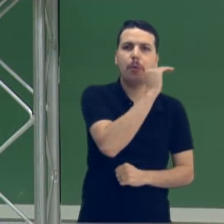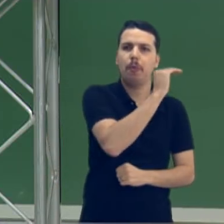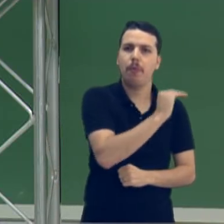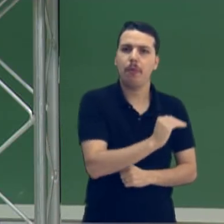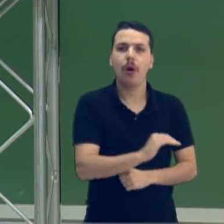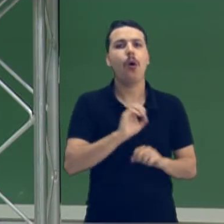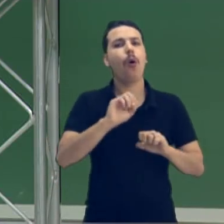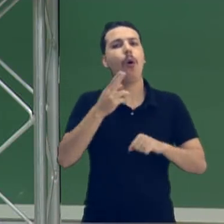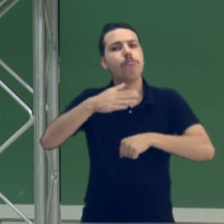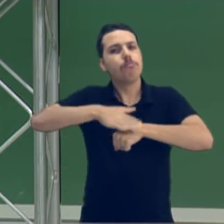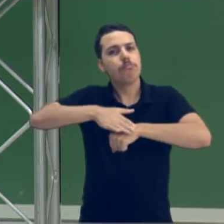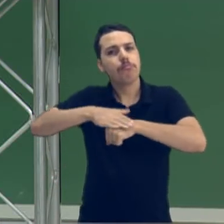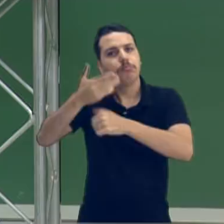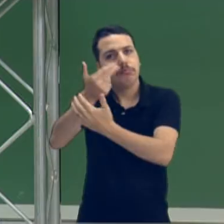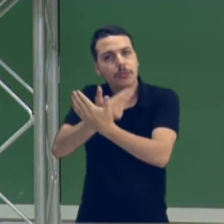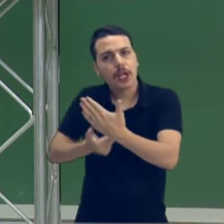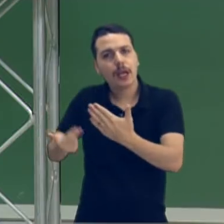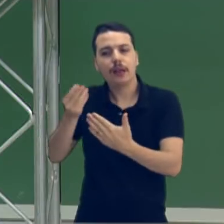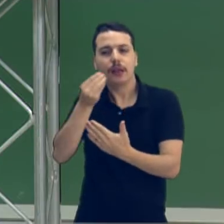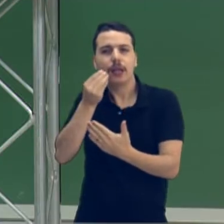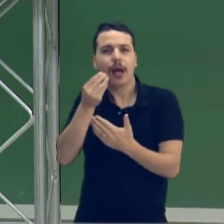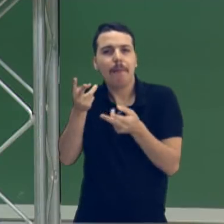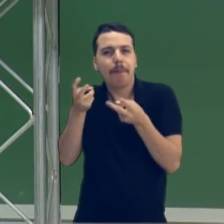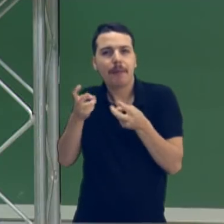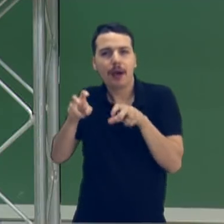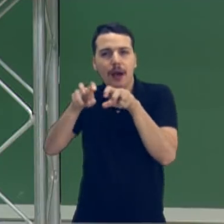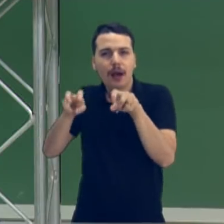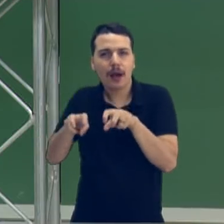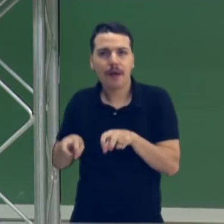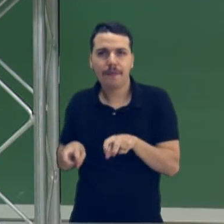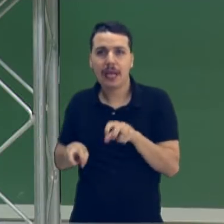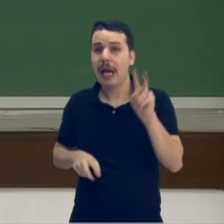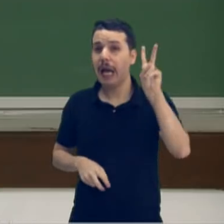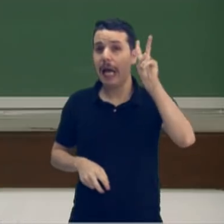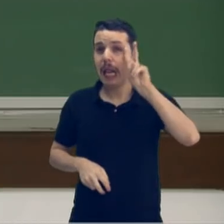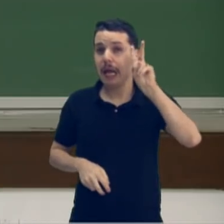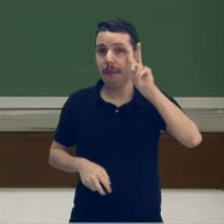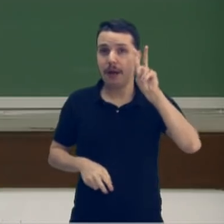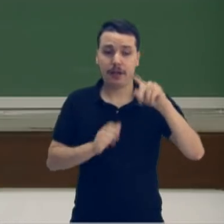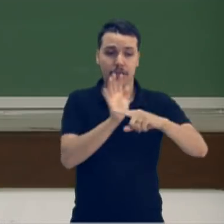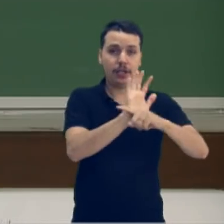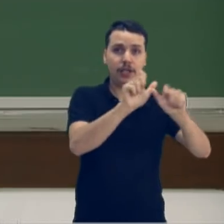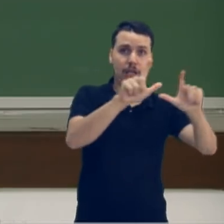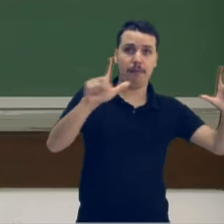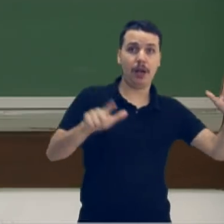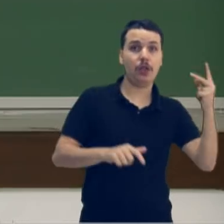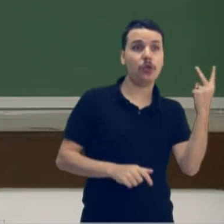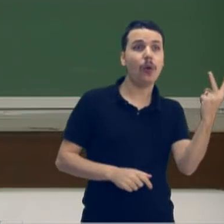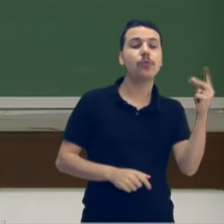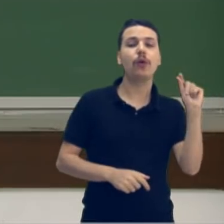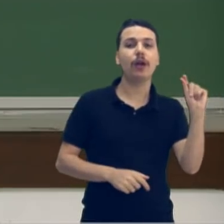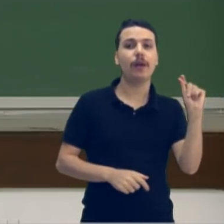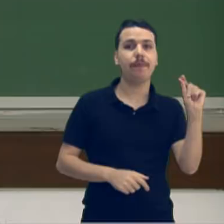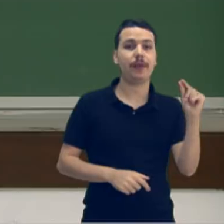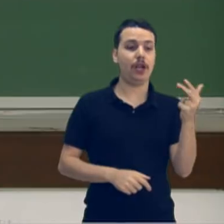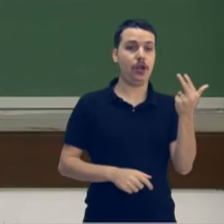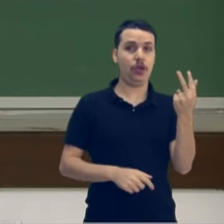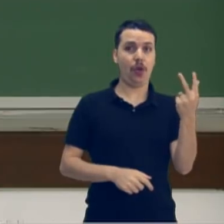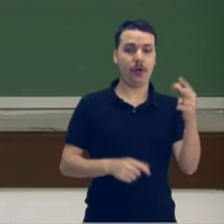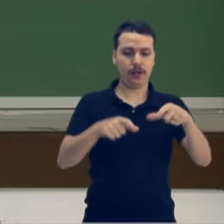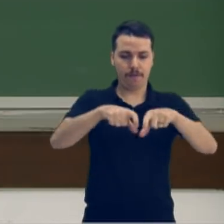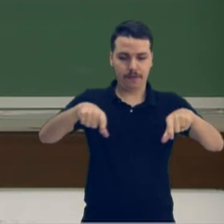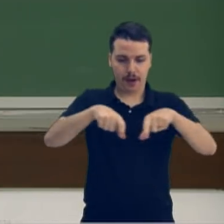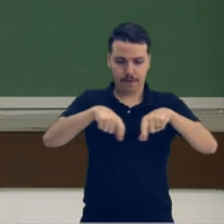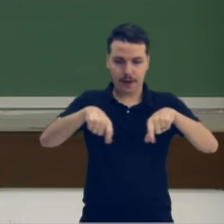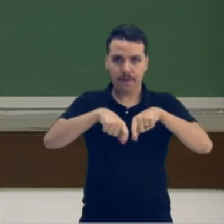fazer o desenho para você identificar as cadeiras. Lembrando que no cinema 2 a proposta é 12 fileiras com 6 lugares em